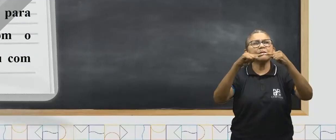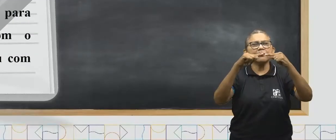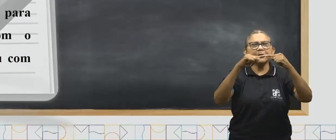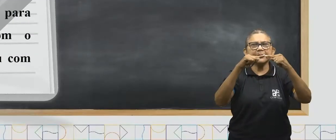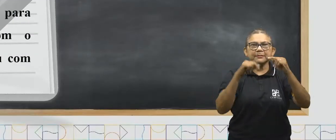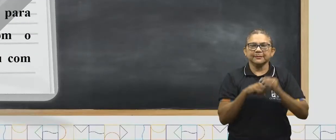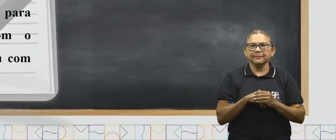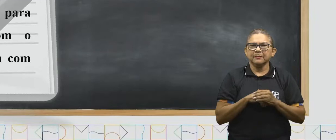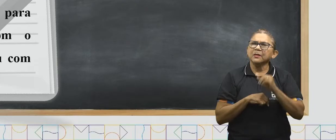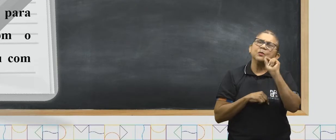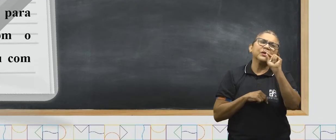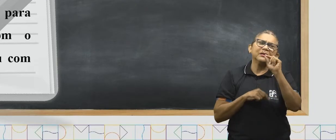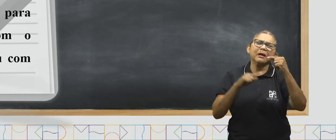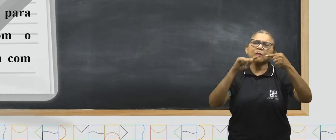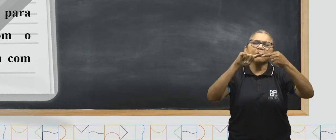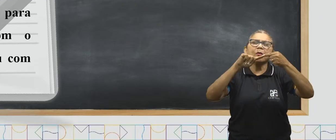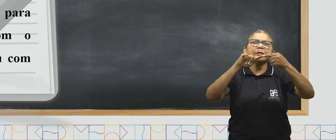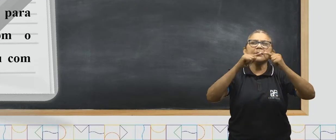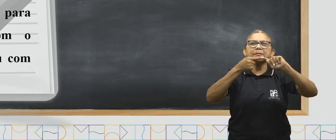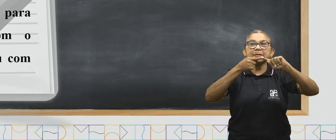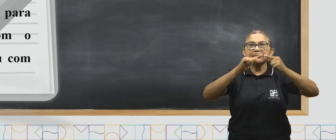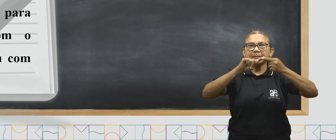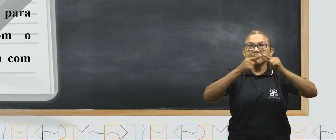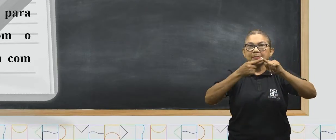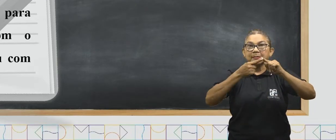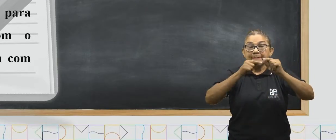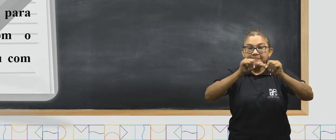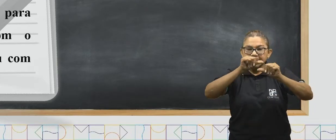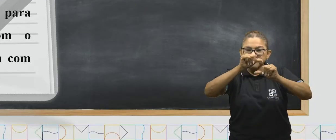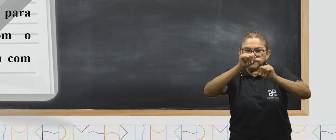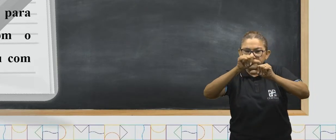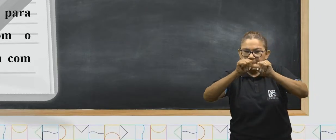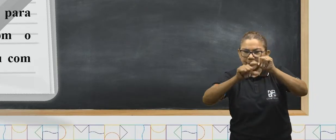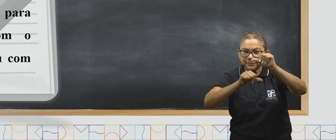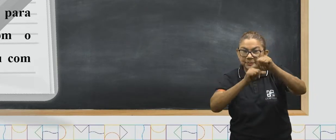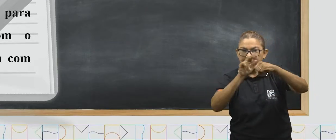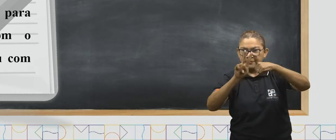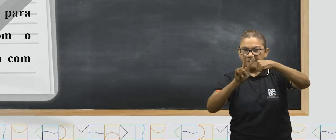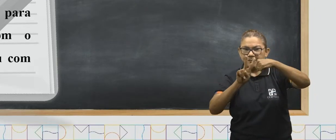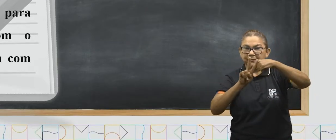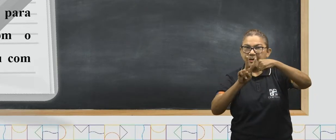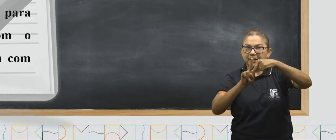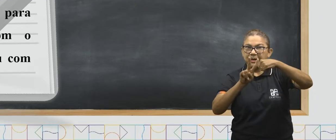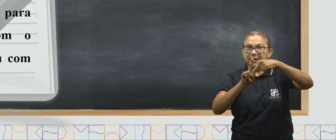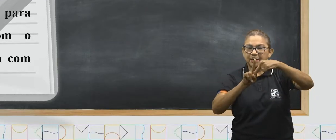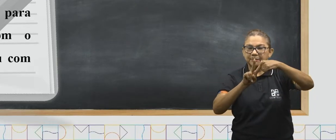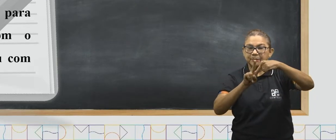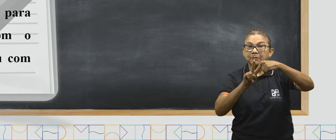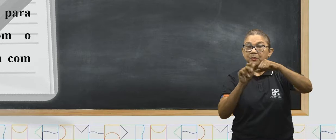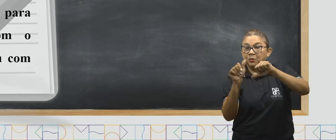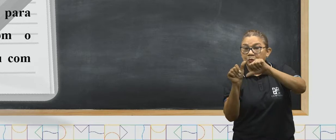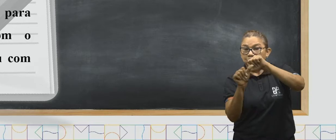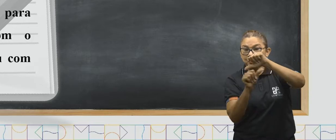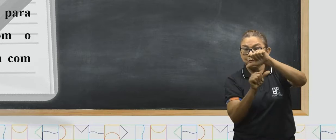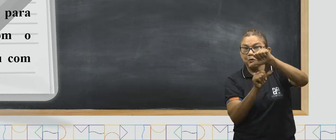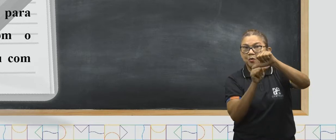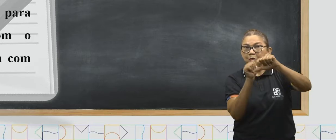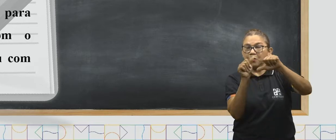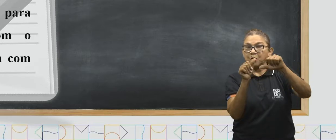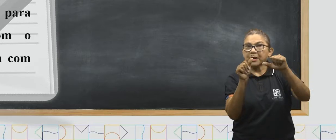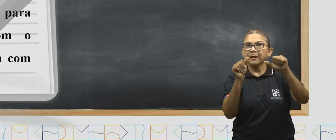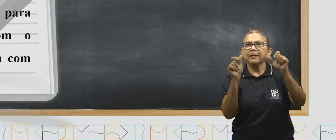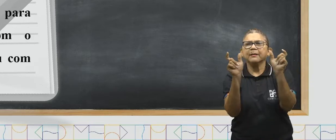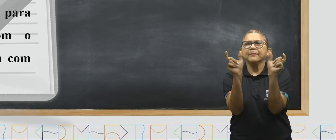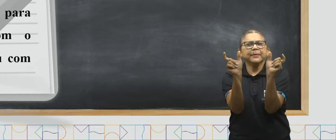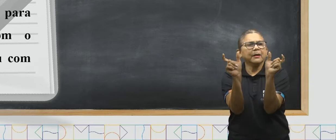verbal. Concordância verbal é a mudança que o verbo sofre em sua forma para